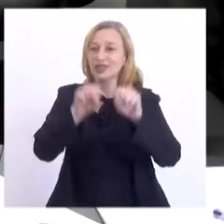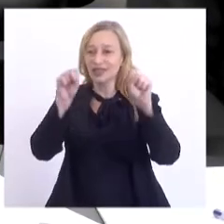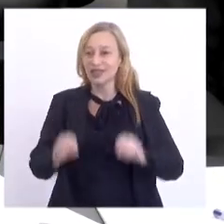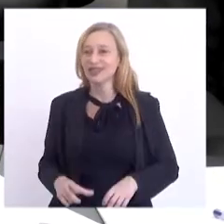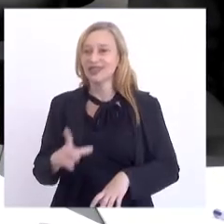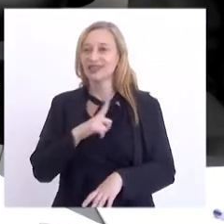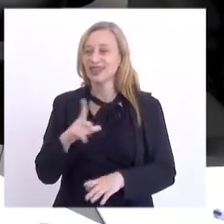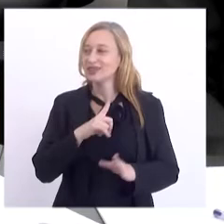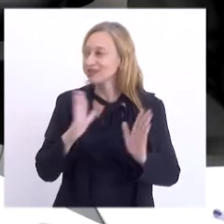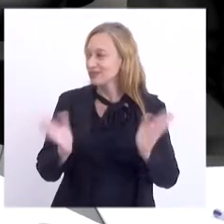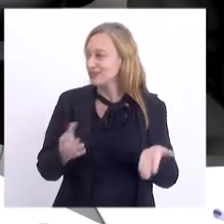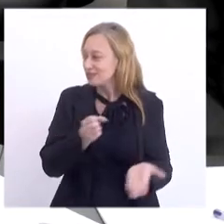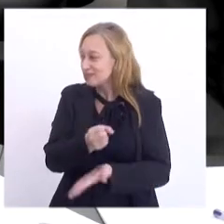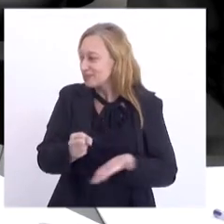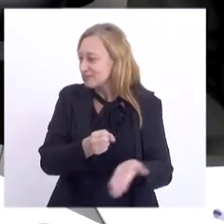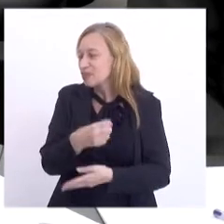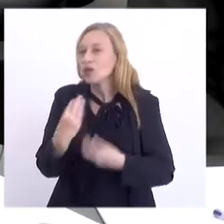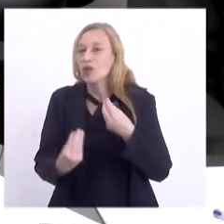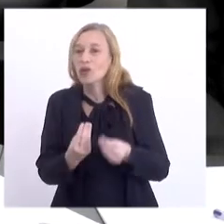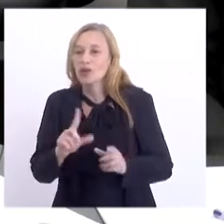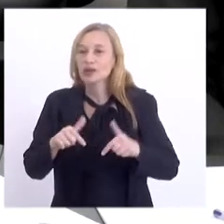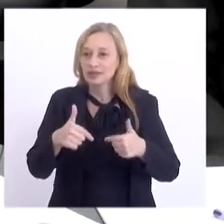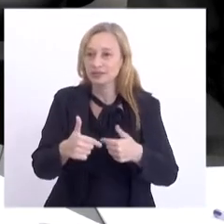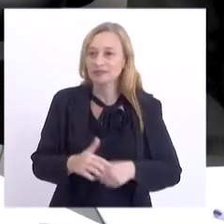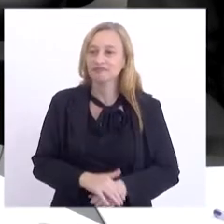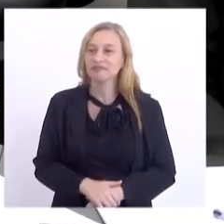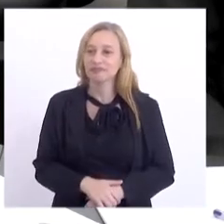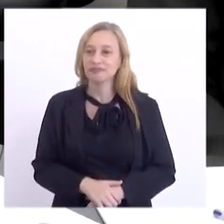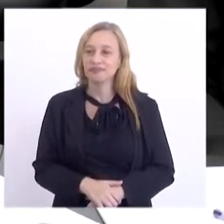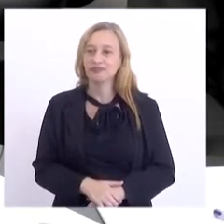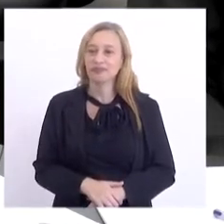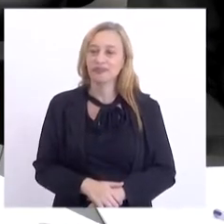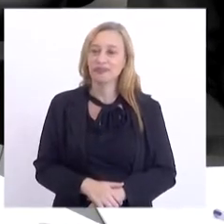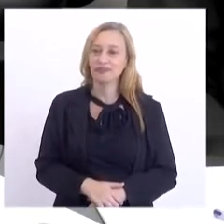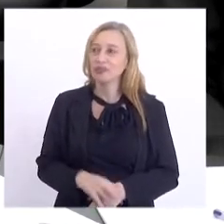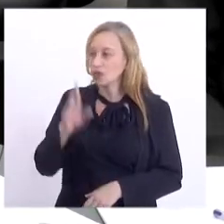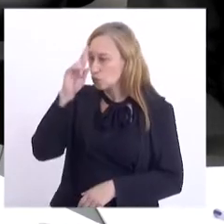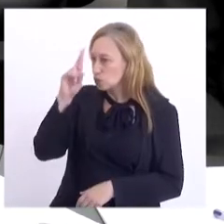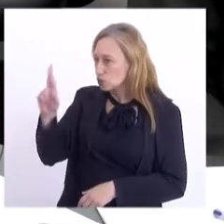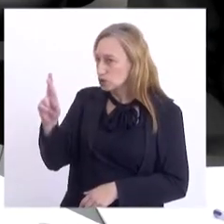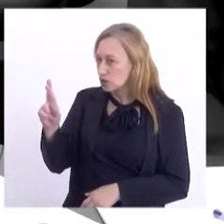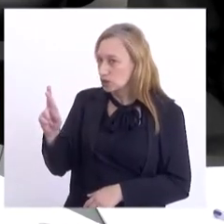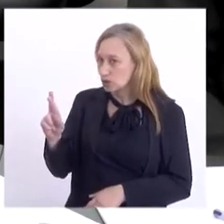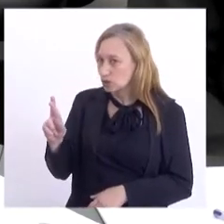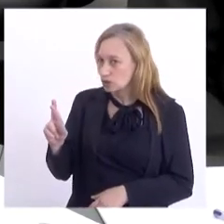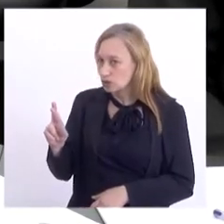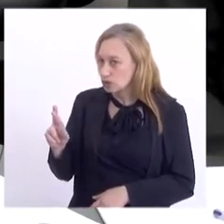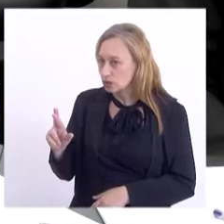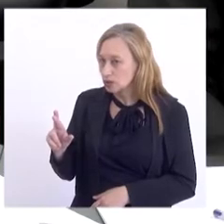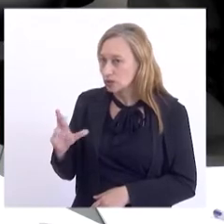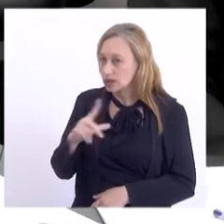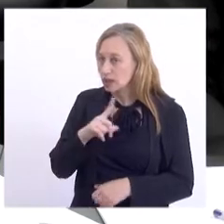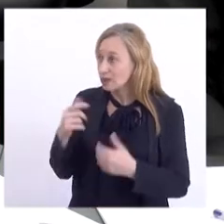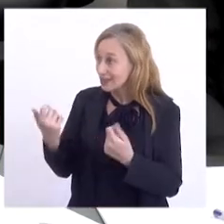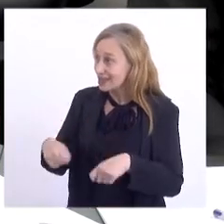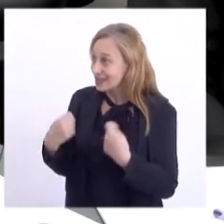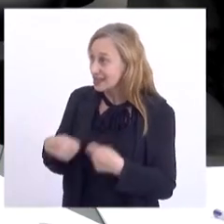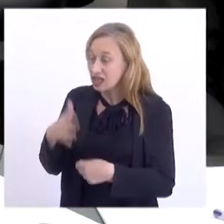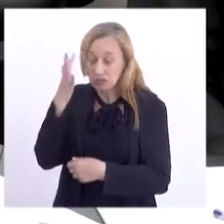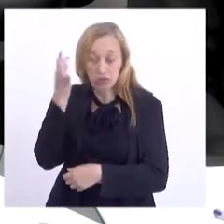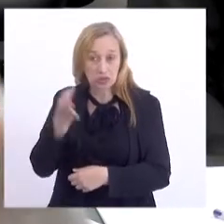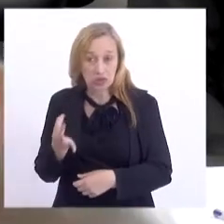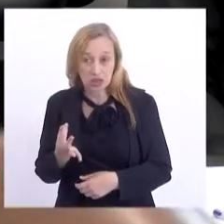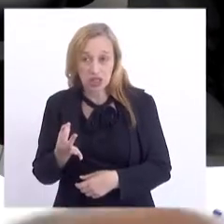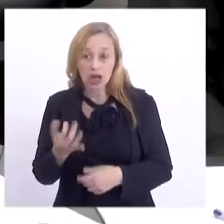tem hoje basicamente como é que eles funcionam e o sol nasce com uma necessidade não sei essa necessidade